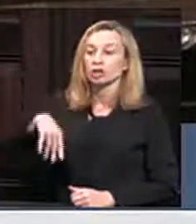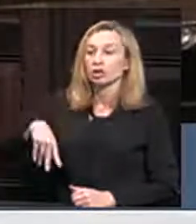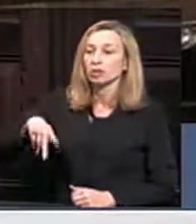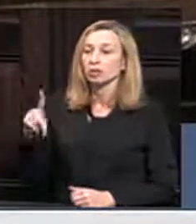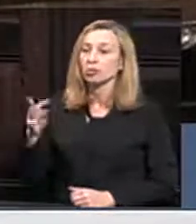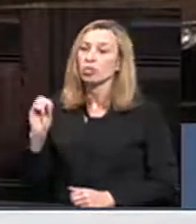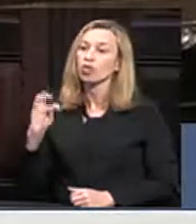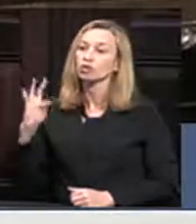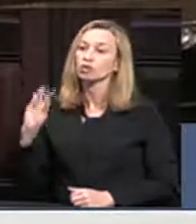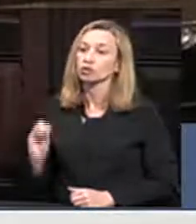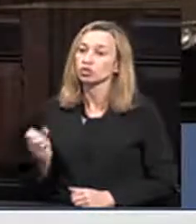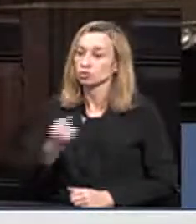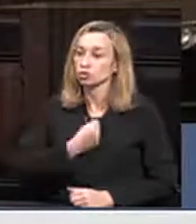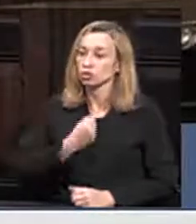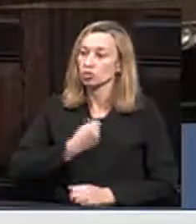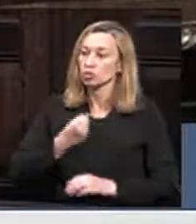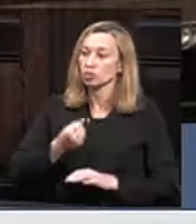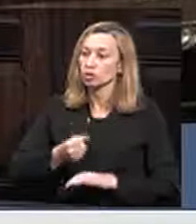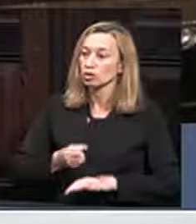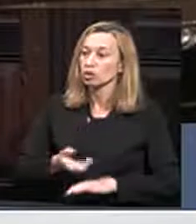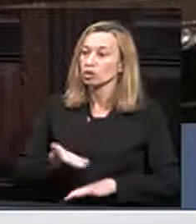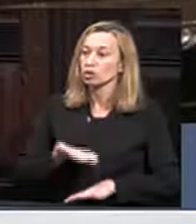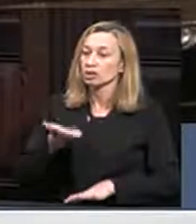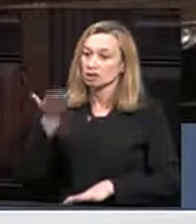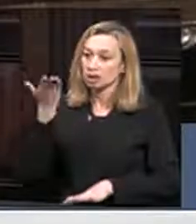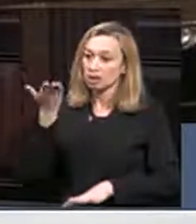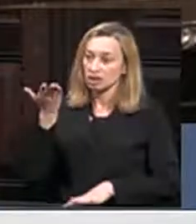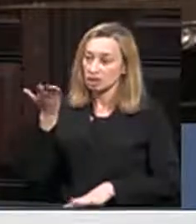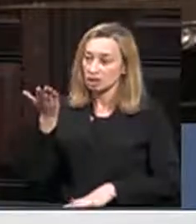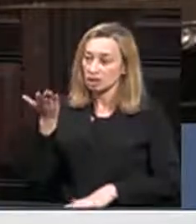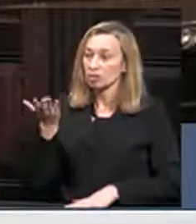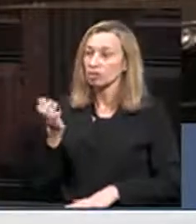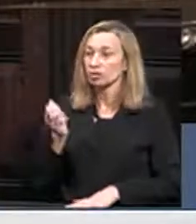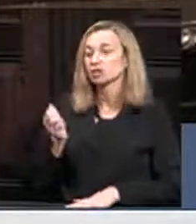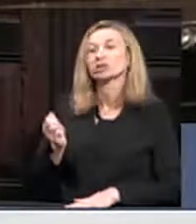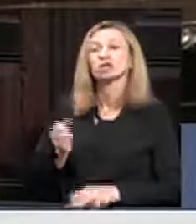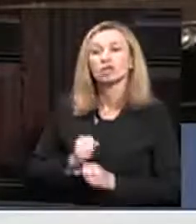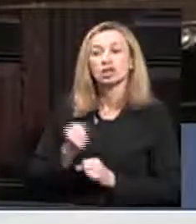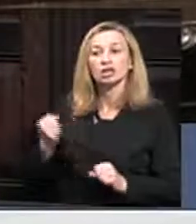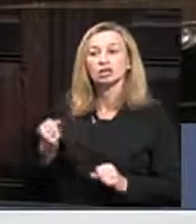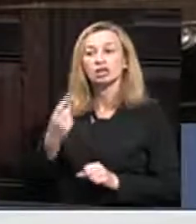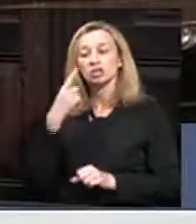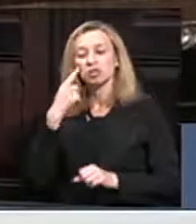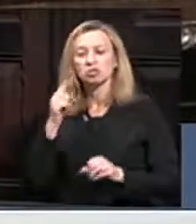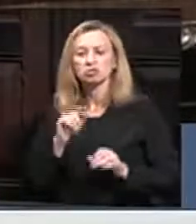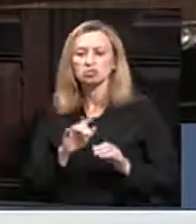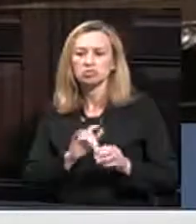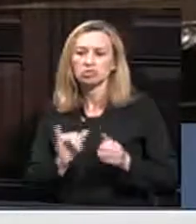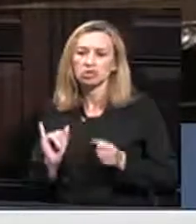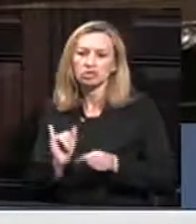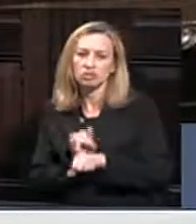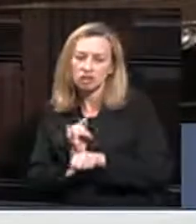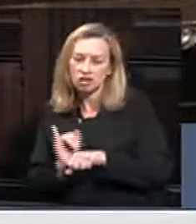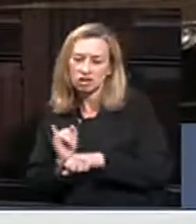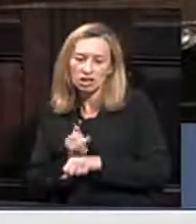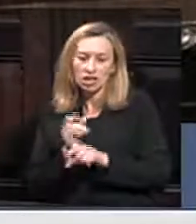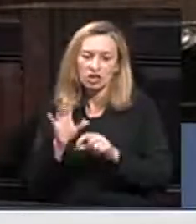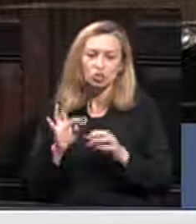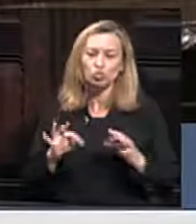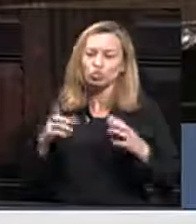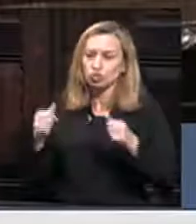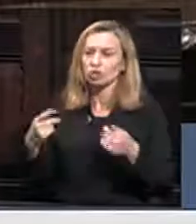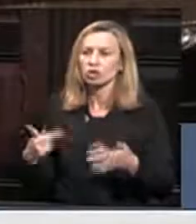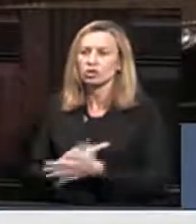bens causa-morte e verificamos que estas medidas que foram transpostas como um